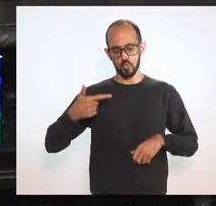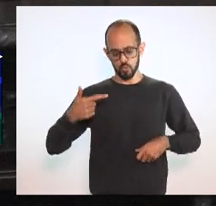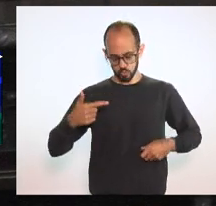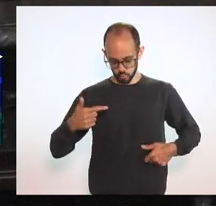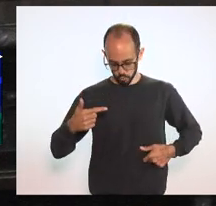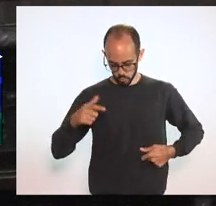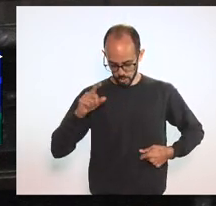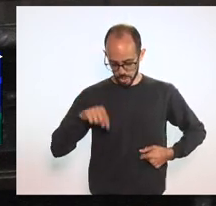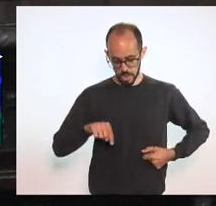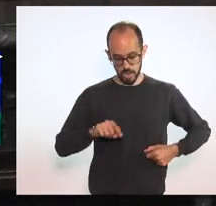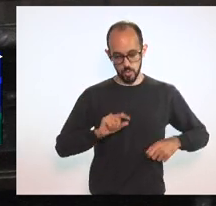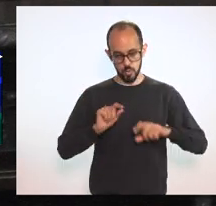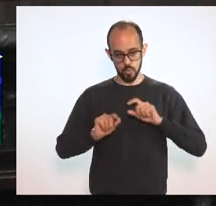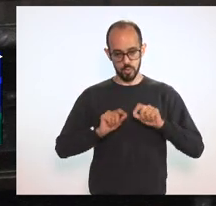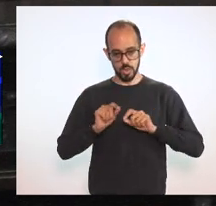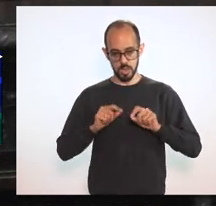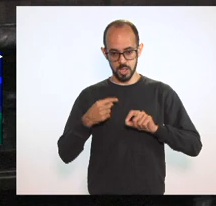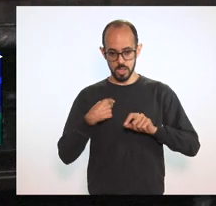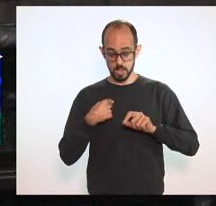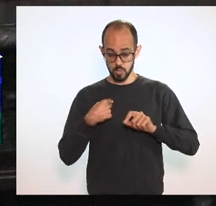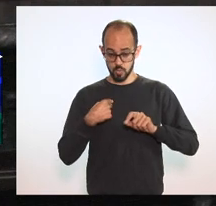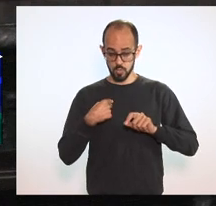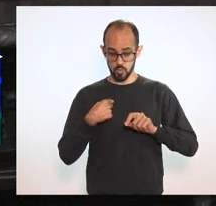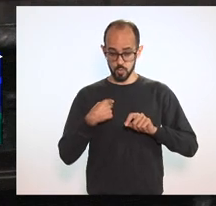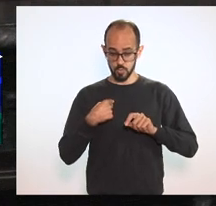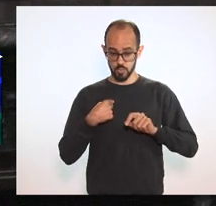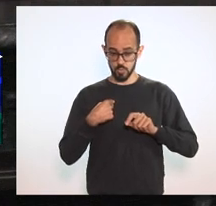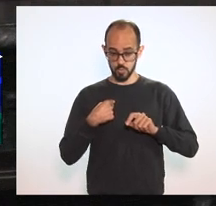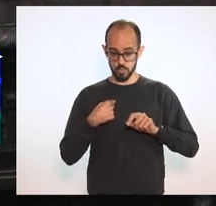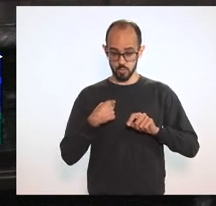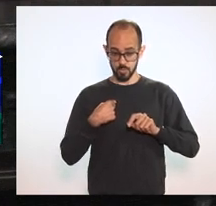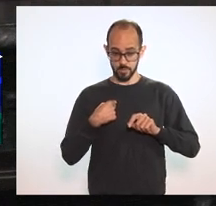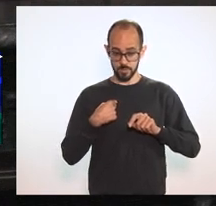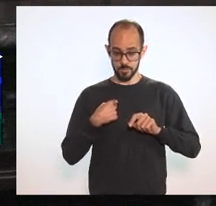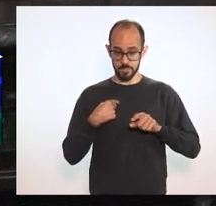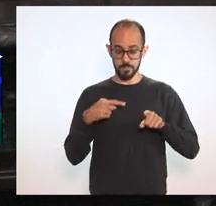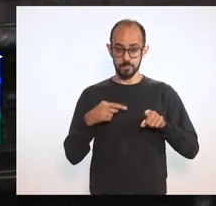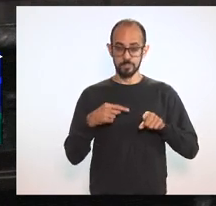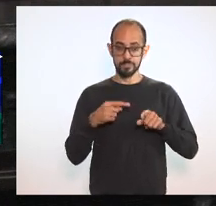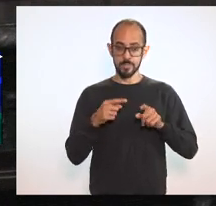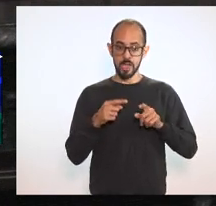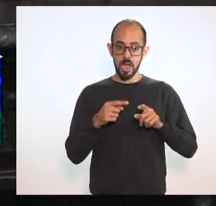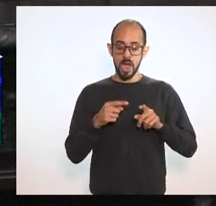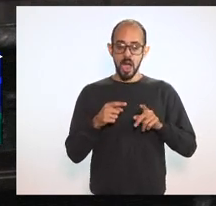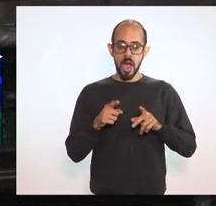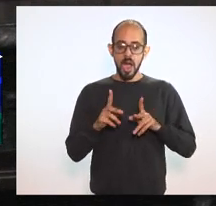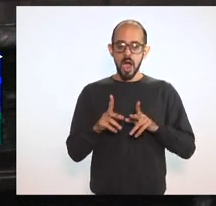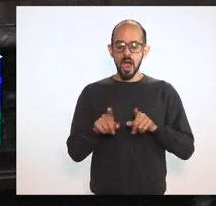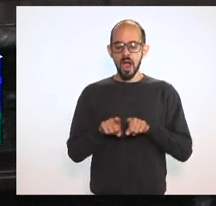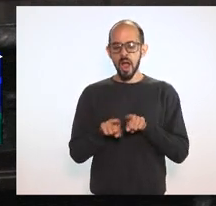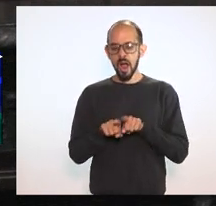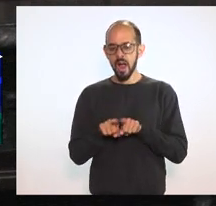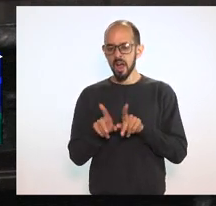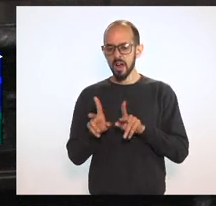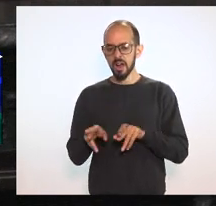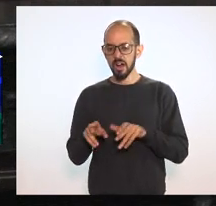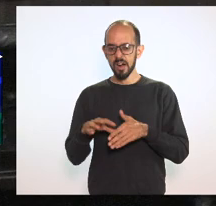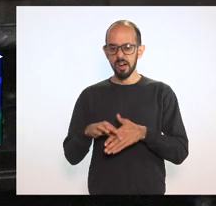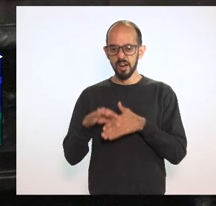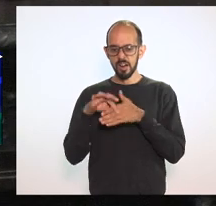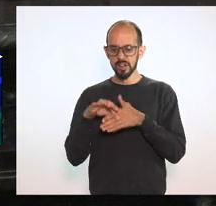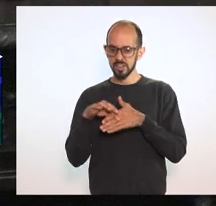é que eu considero assim como líder do governo mencionou que não tem nenhum cabimento